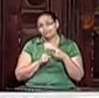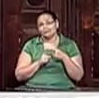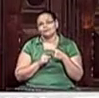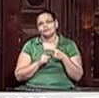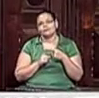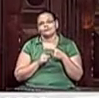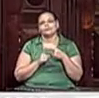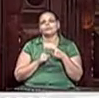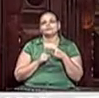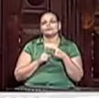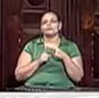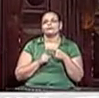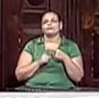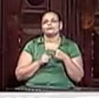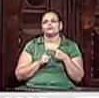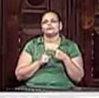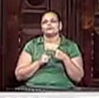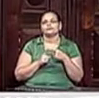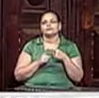Concomitantemente a isso,